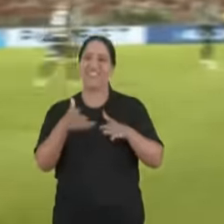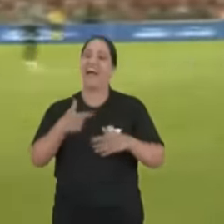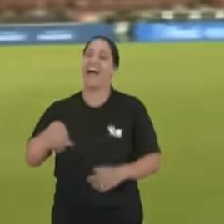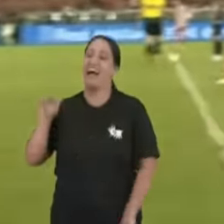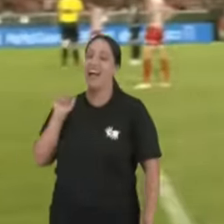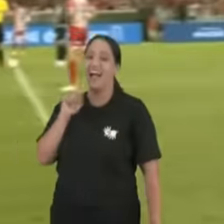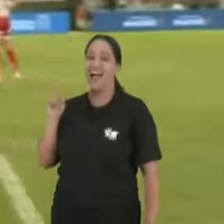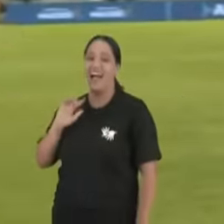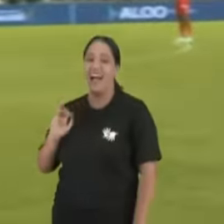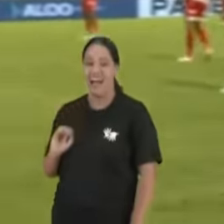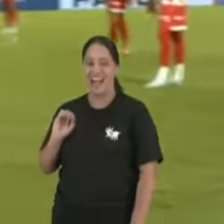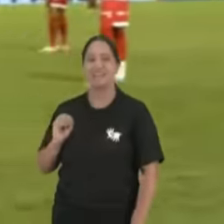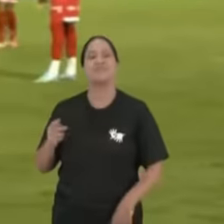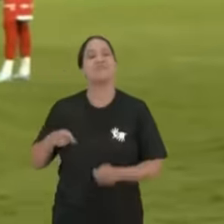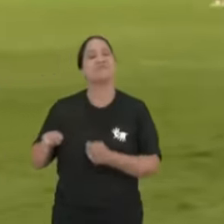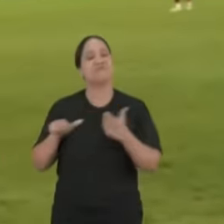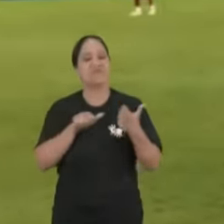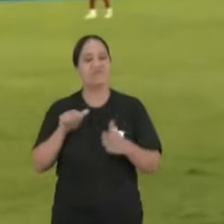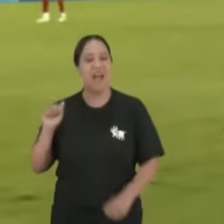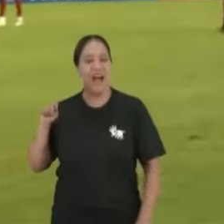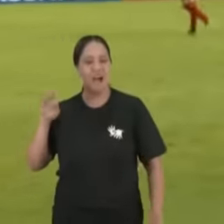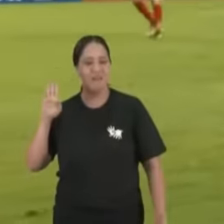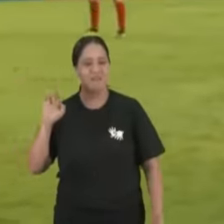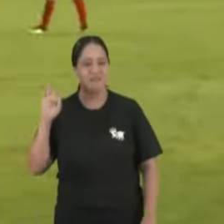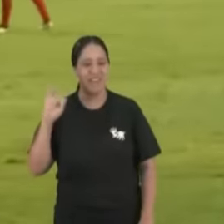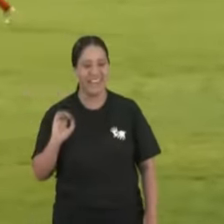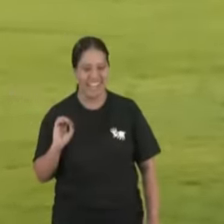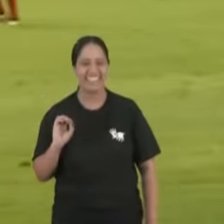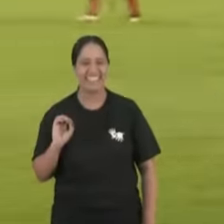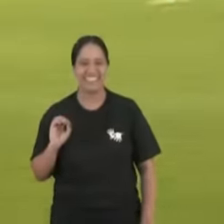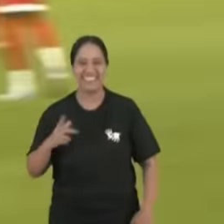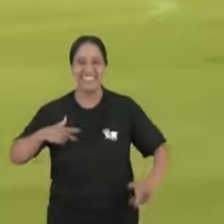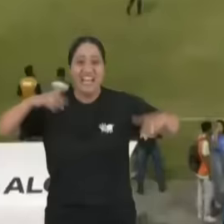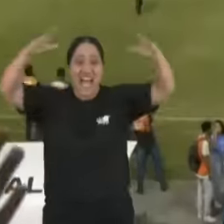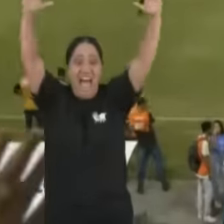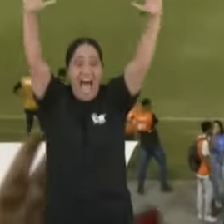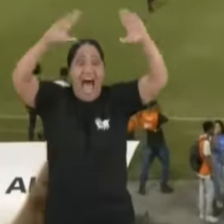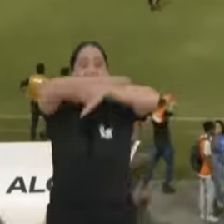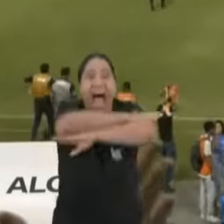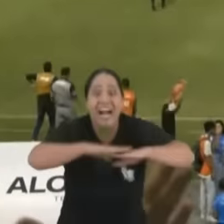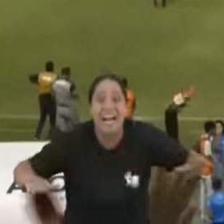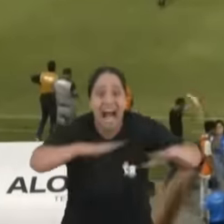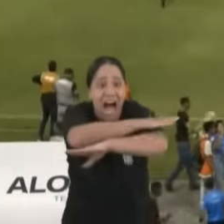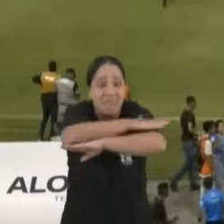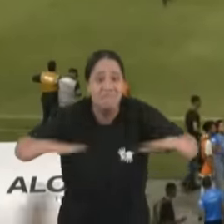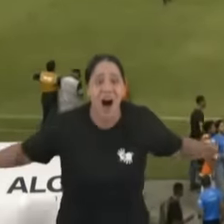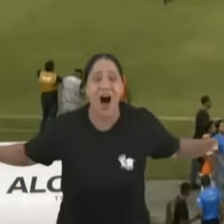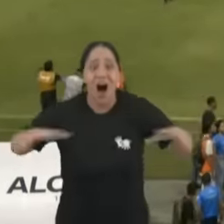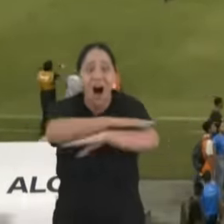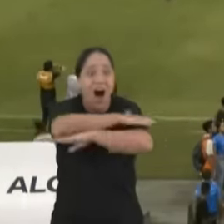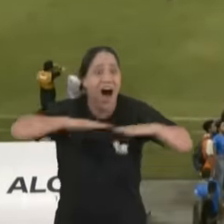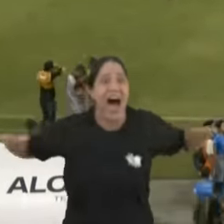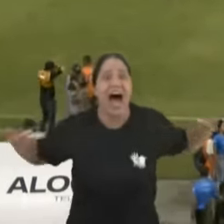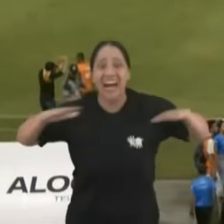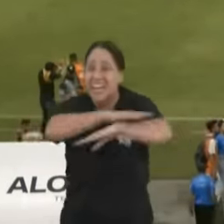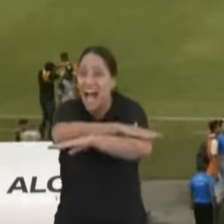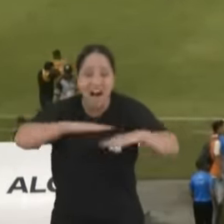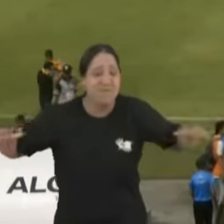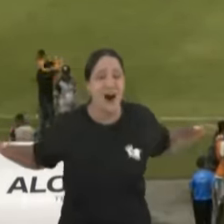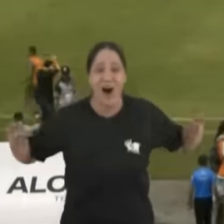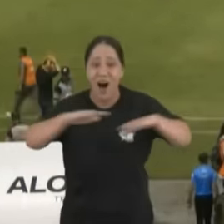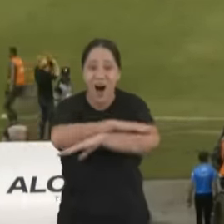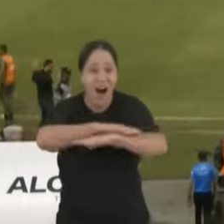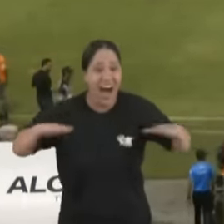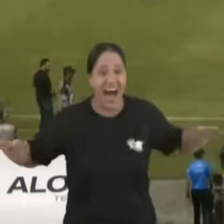Benefícios. Alberto Oliveira. A definição da história, né? Matheus Ribeiro fecha